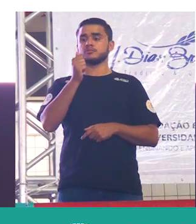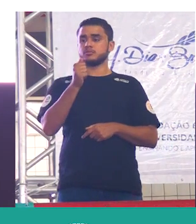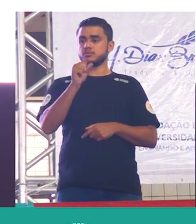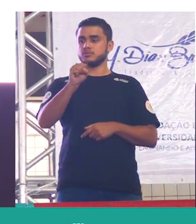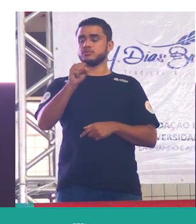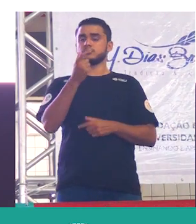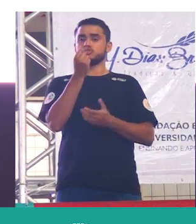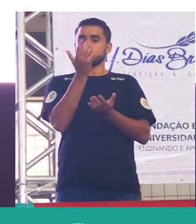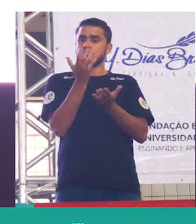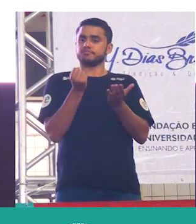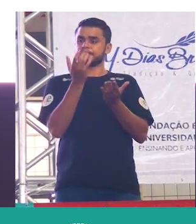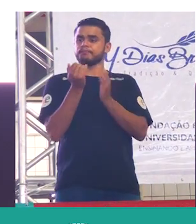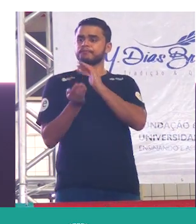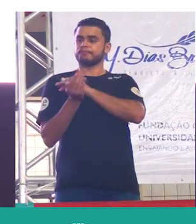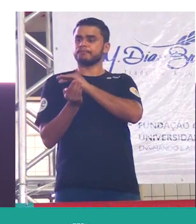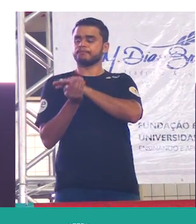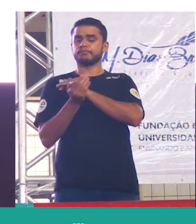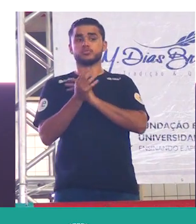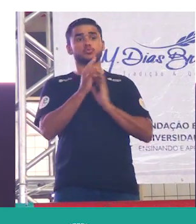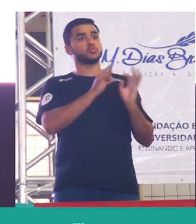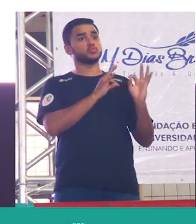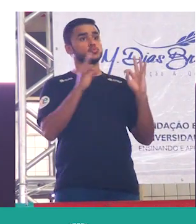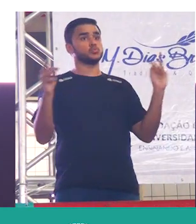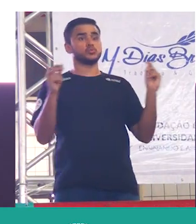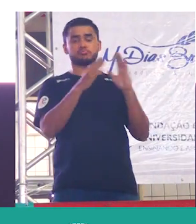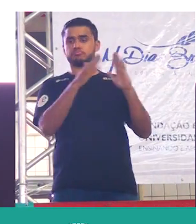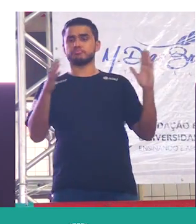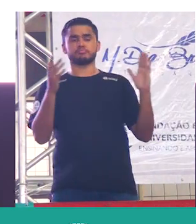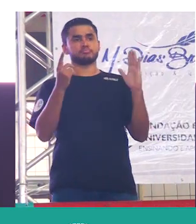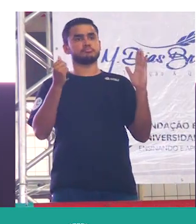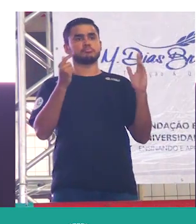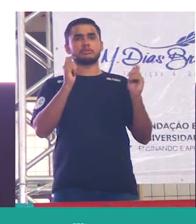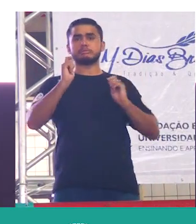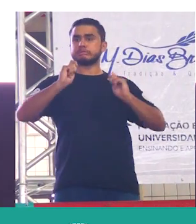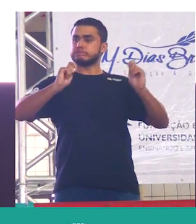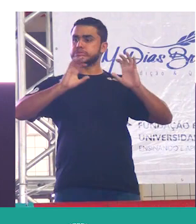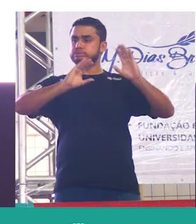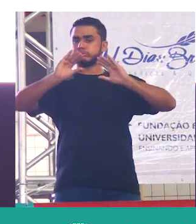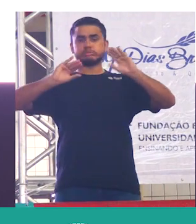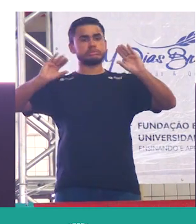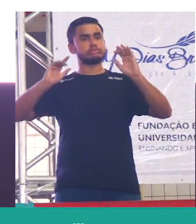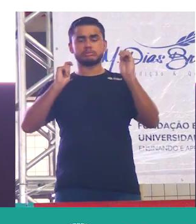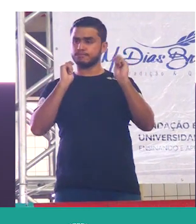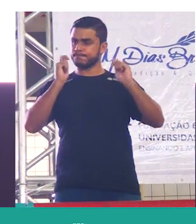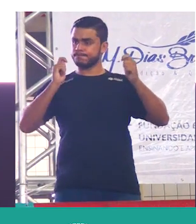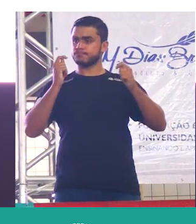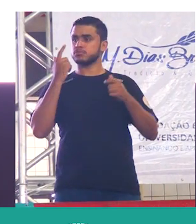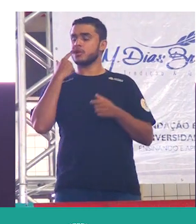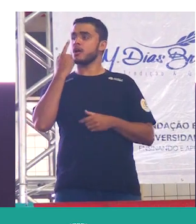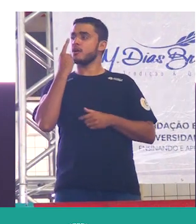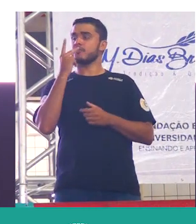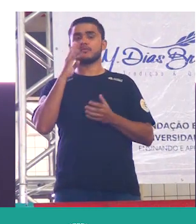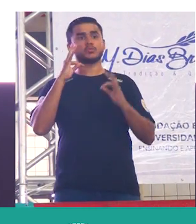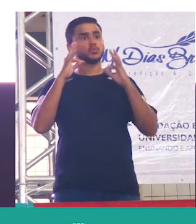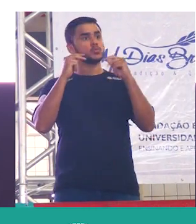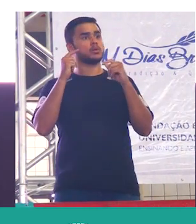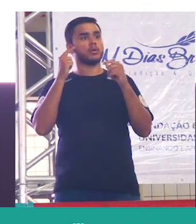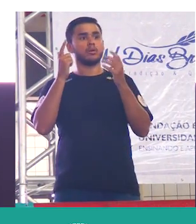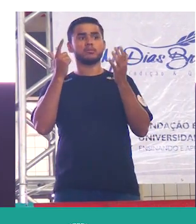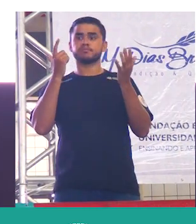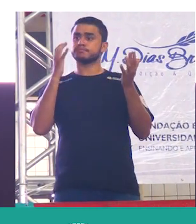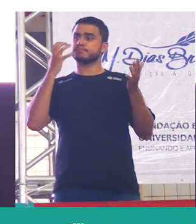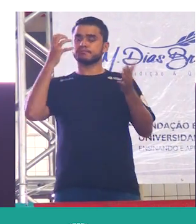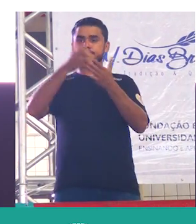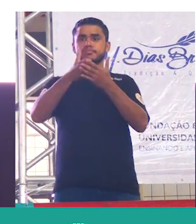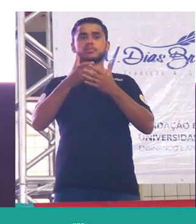termos de dinheiro, as reservas públicas, o governo do Dutra vai torrar na